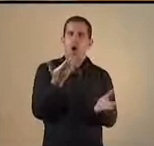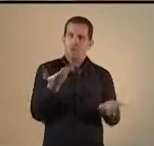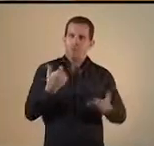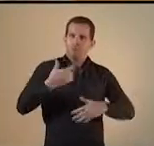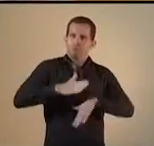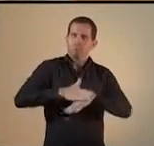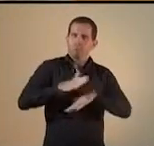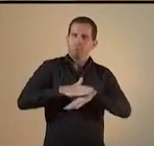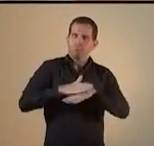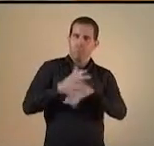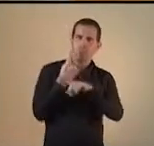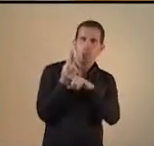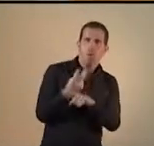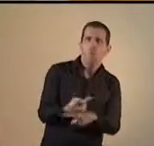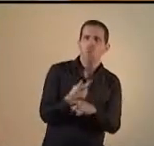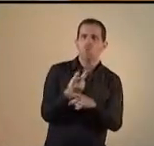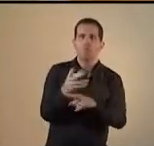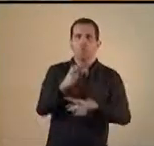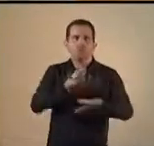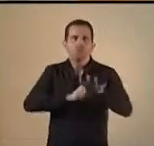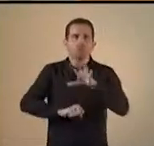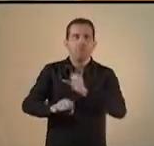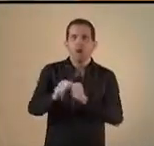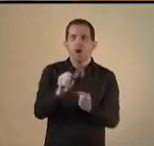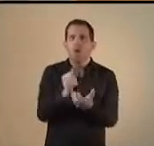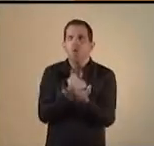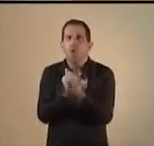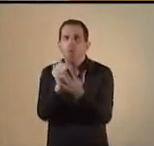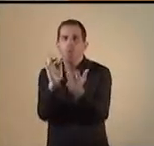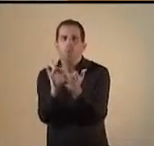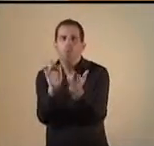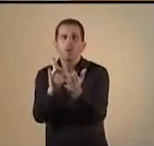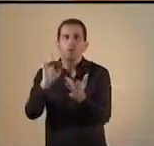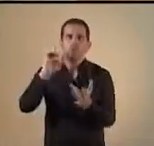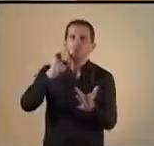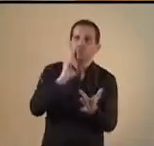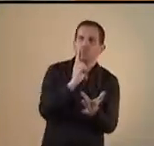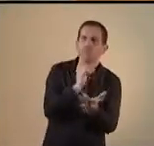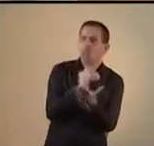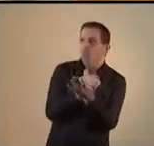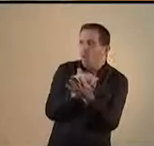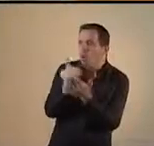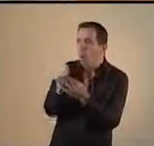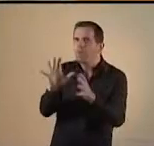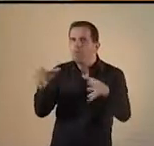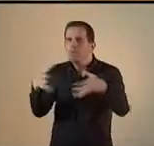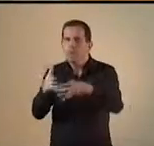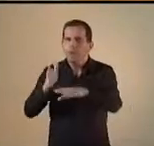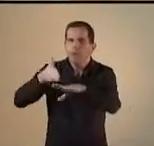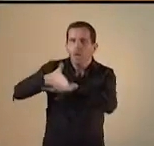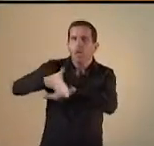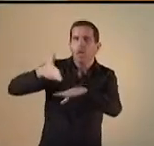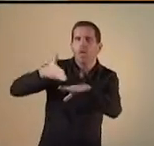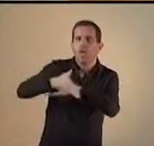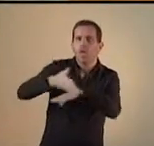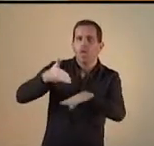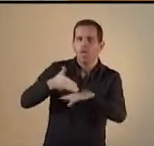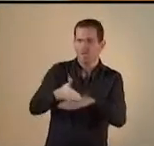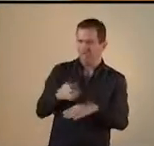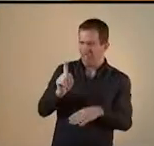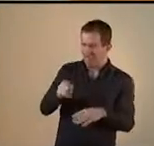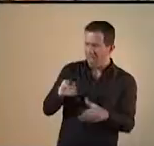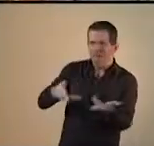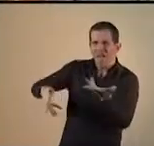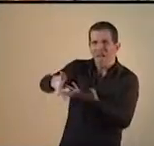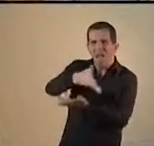caminho agora, digamos assim, né? Ela encontra a comunidade surda, ela começa a ter contato com a comunidade surda.